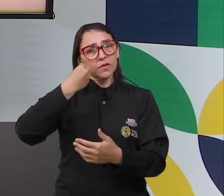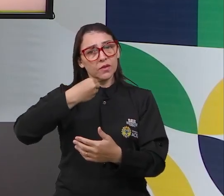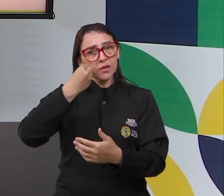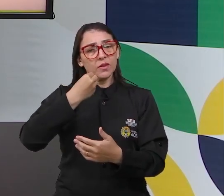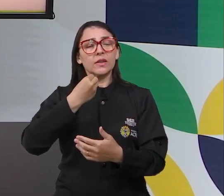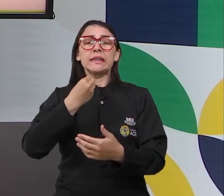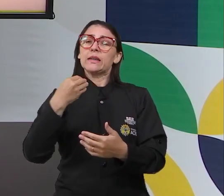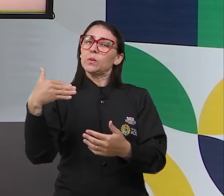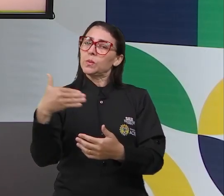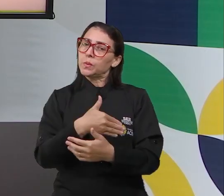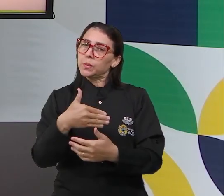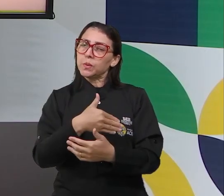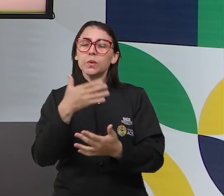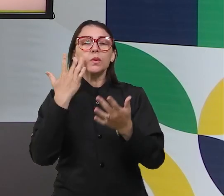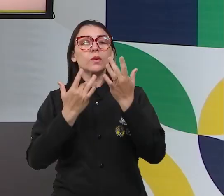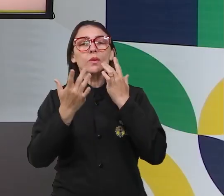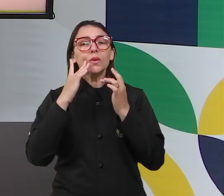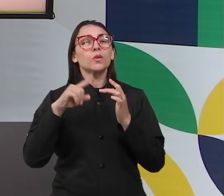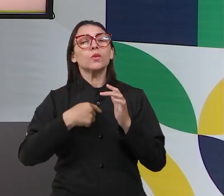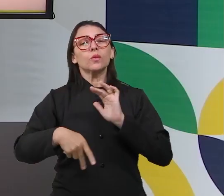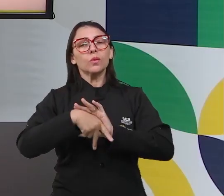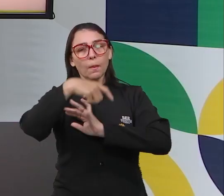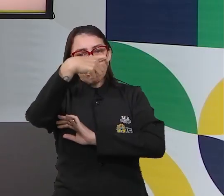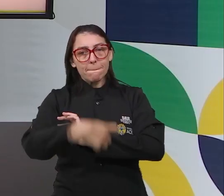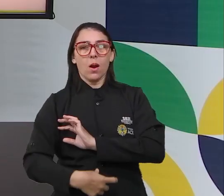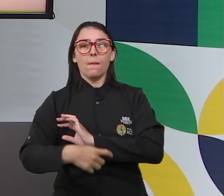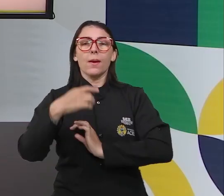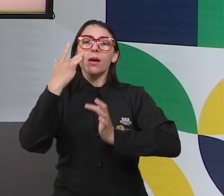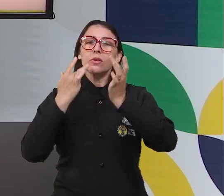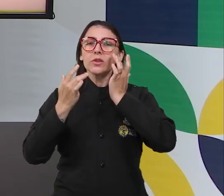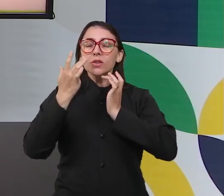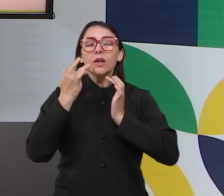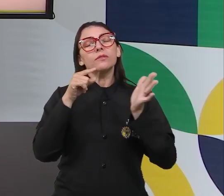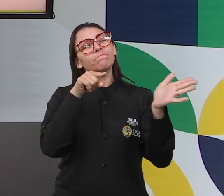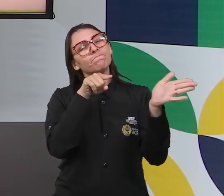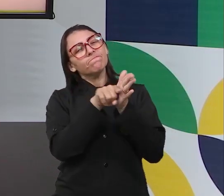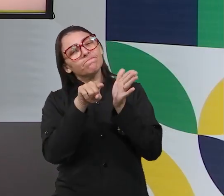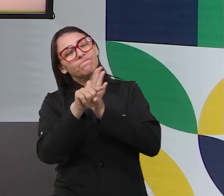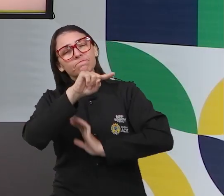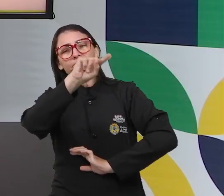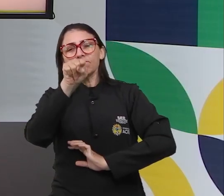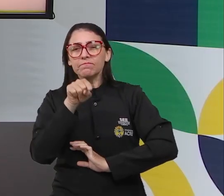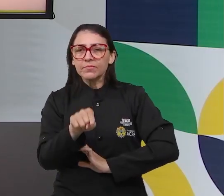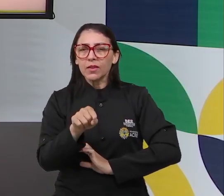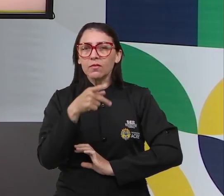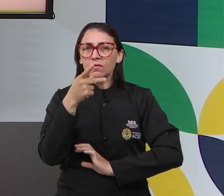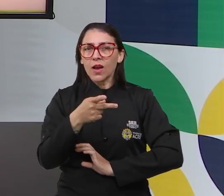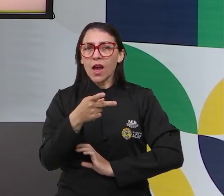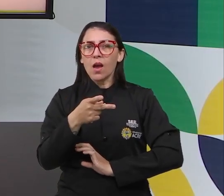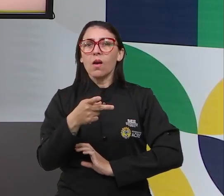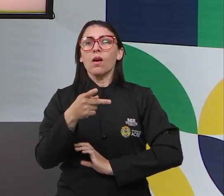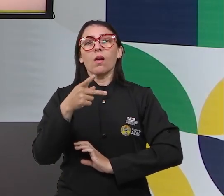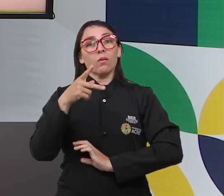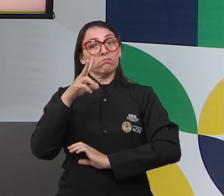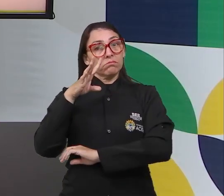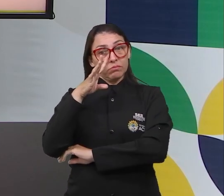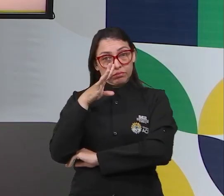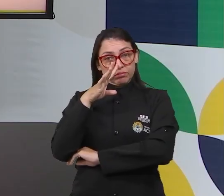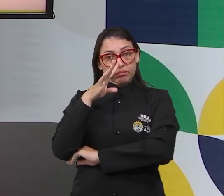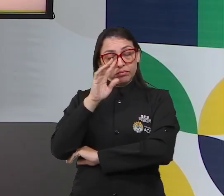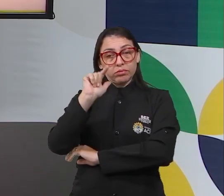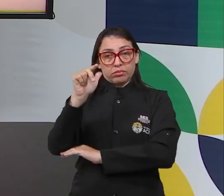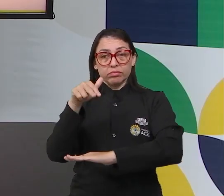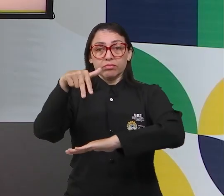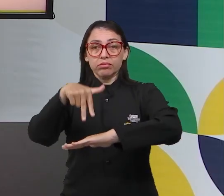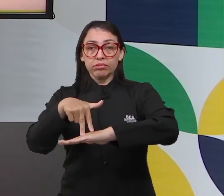em constante teatro, nós somos o teatro. Então, essas questões, ele diz que ora nós estamos como espectadores